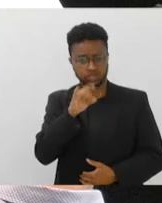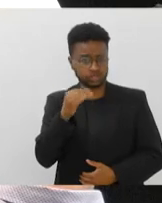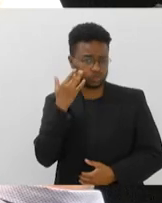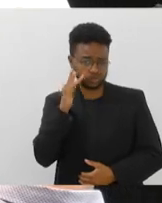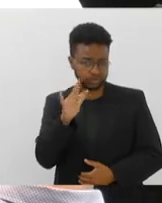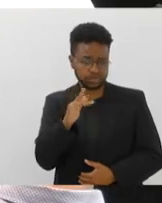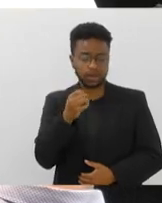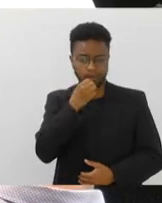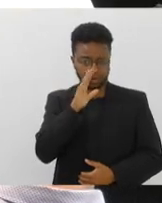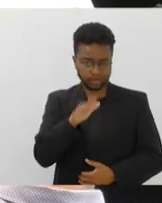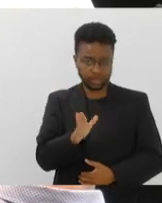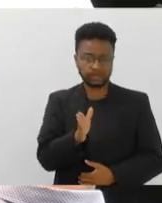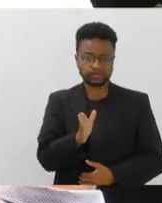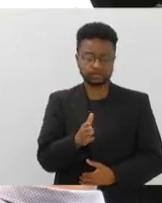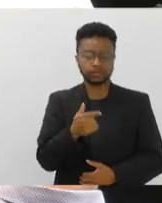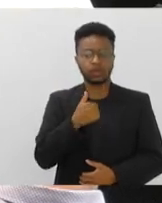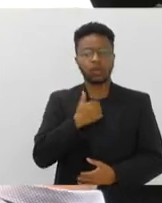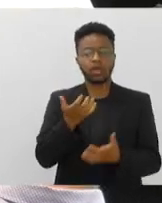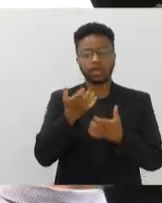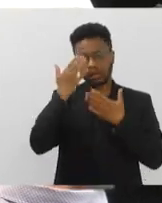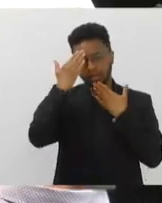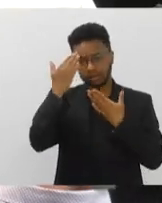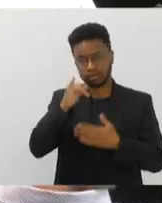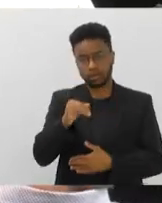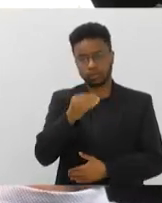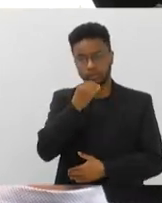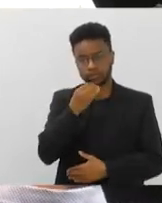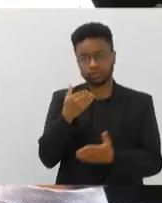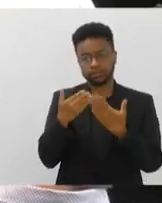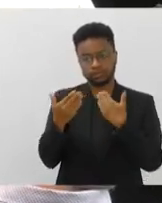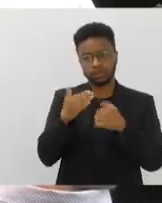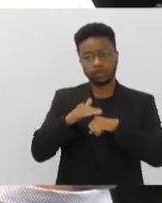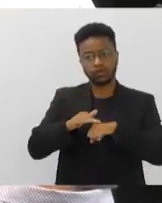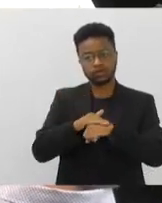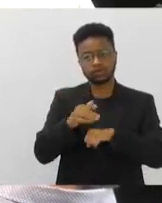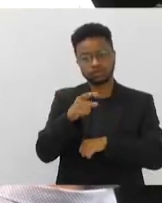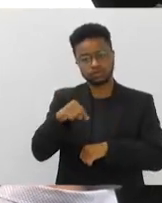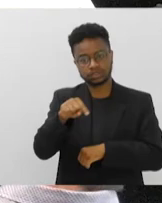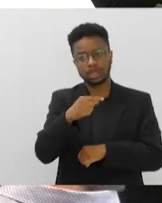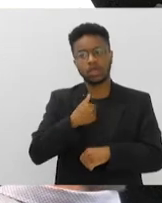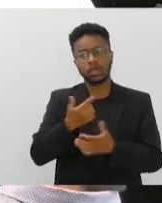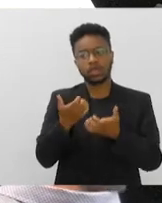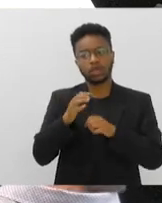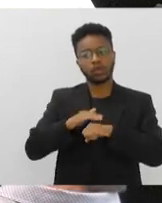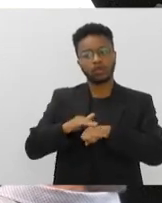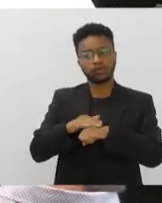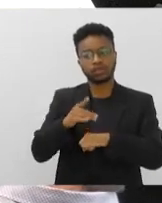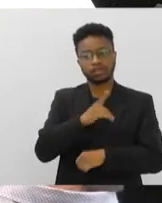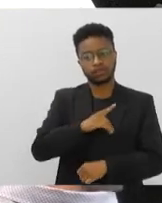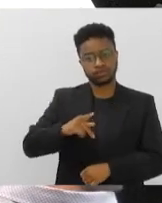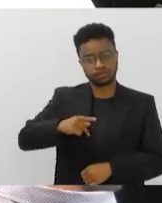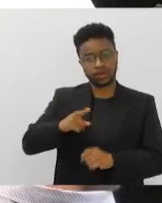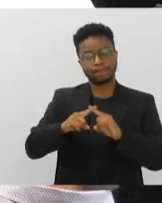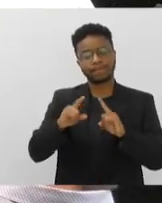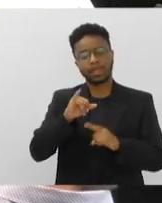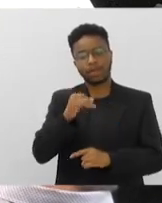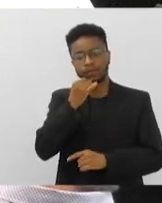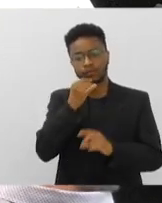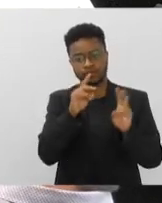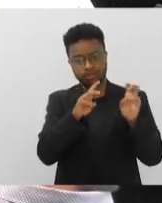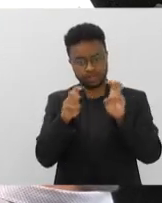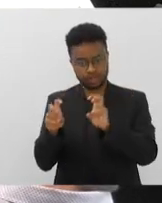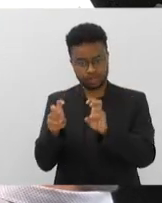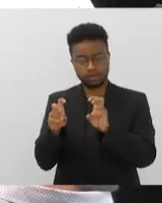tarde já primeiro agradecer a oportunidade de estar aqui dialogando com vocês eu queria conversar um pouco a defensoria mas antes aproveitando o assunto